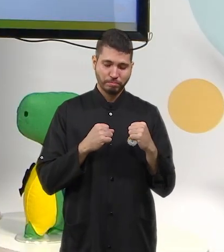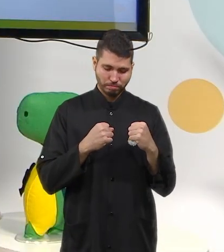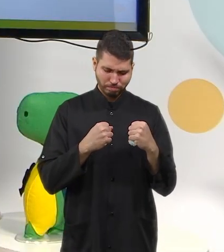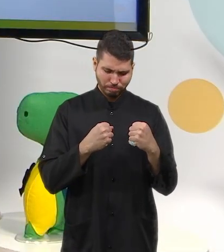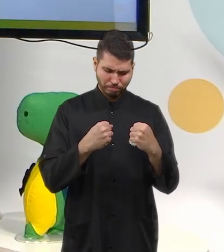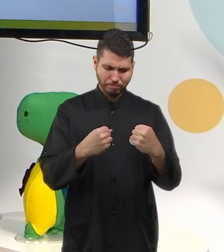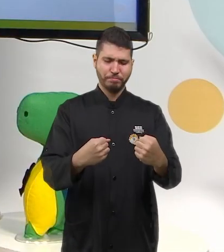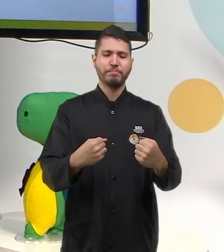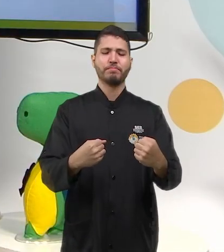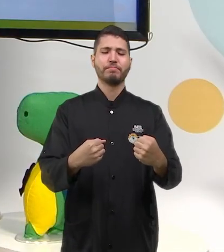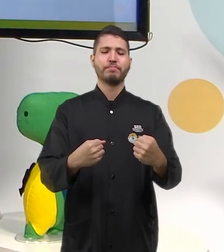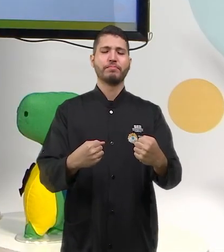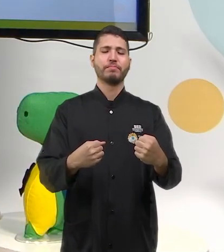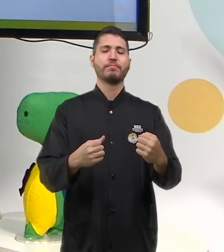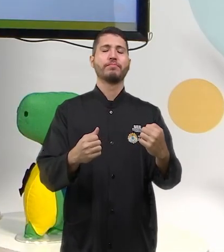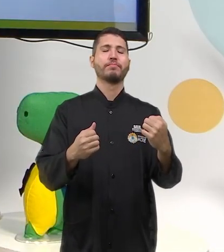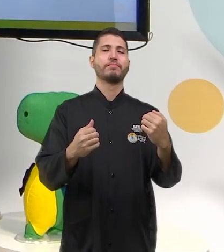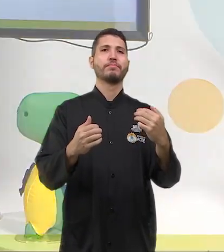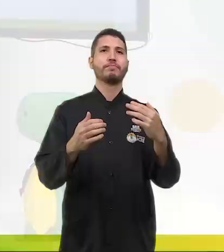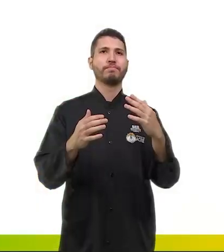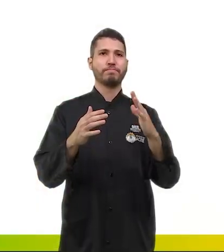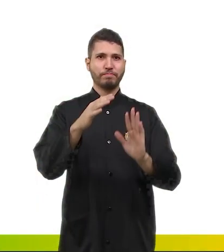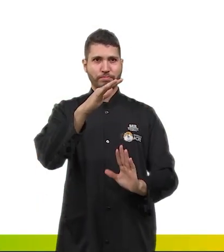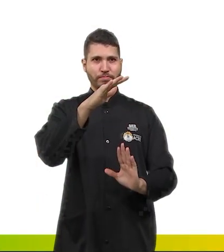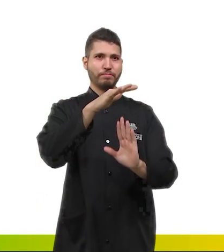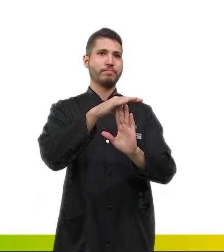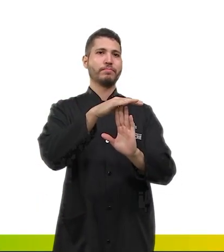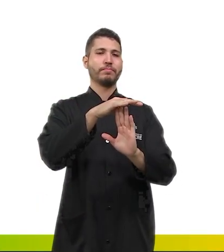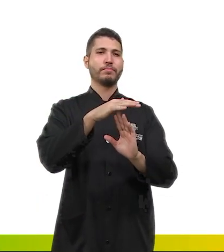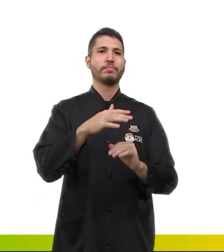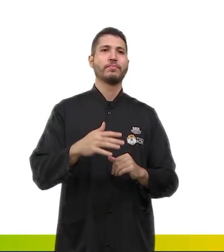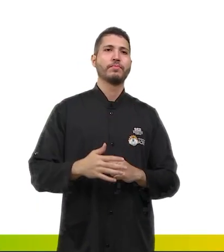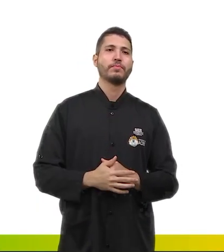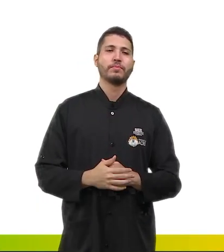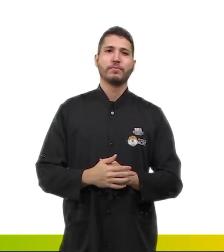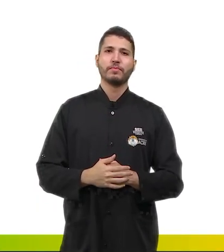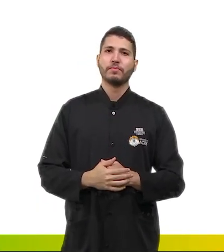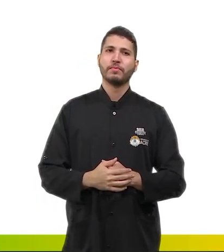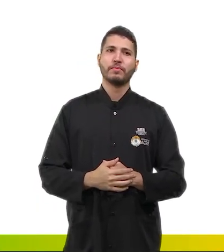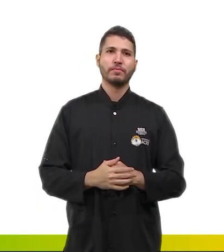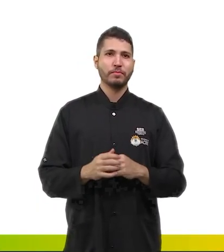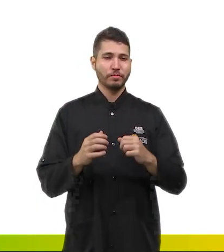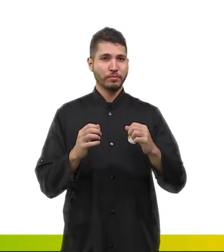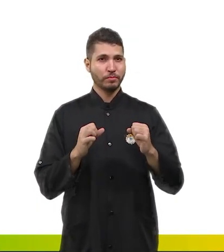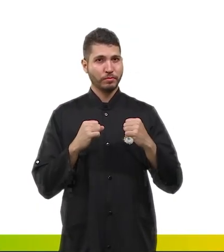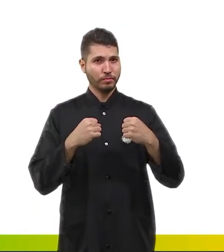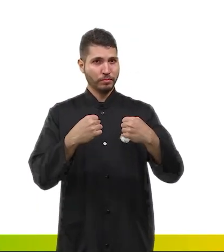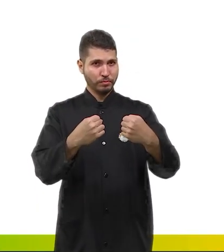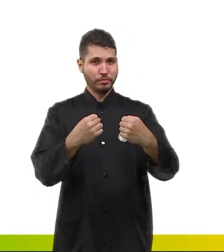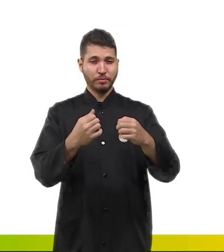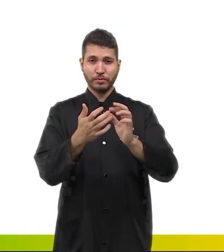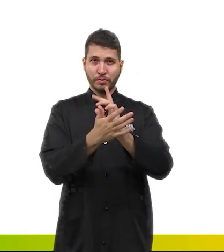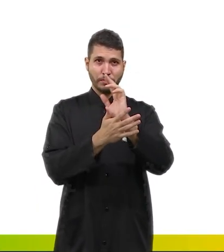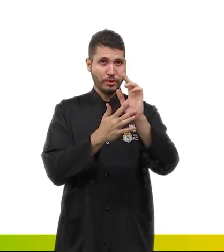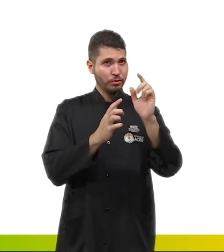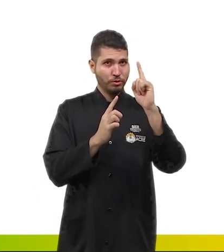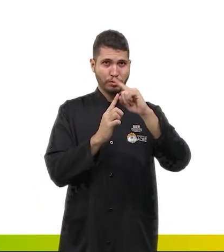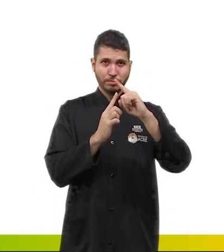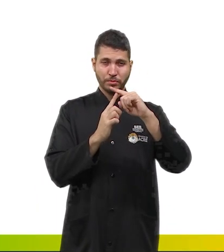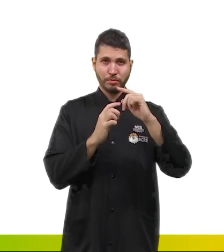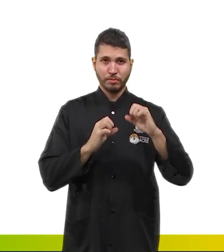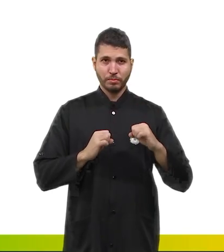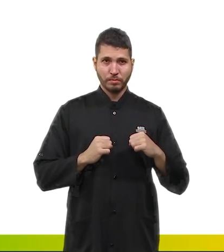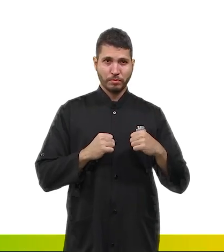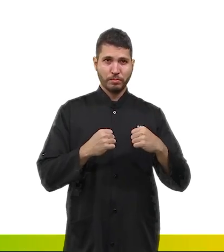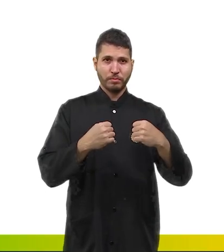aqui temos o aspecto da classificação também, que a resistência não é uma coisa só, ela pode ser classificada de várias formas. Tem